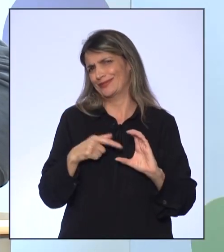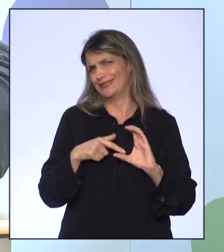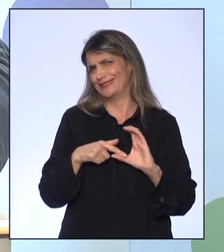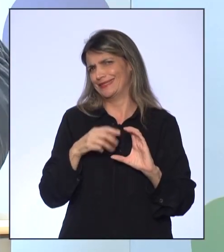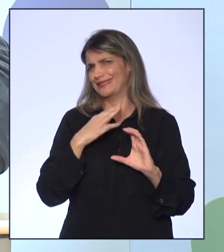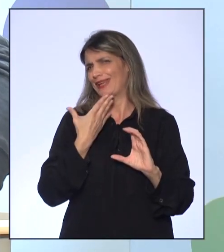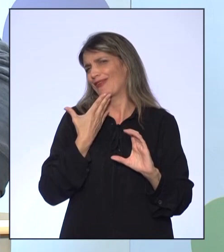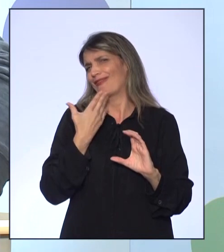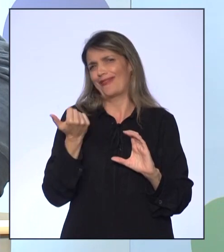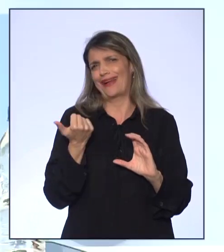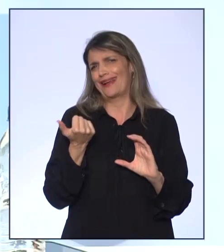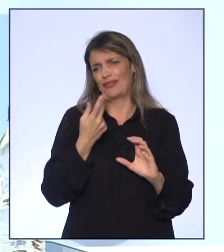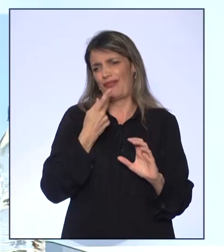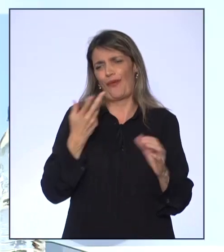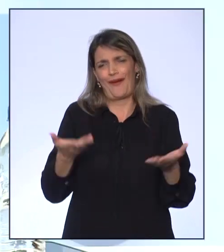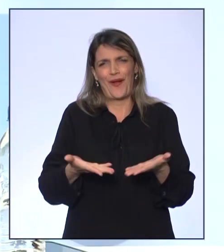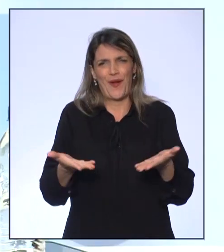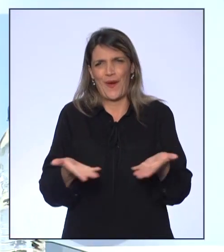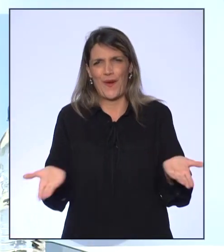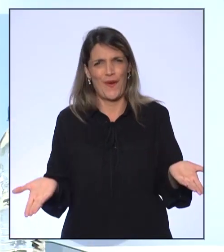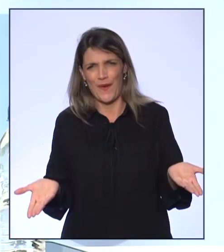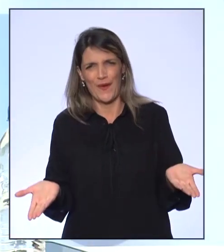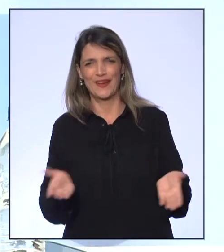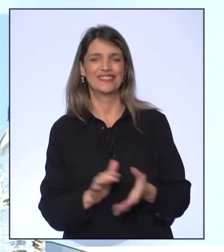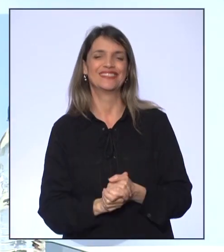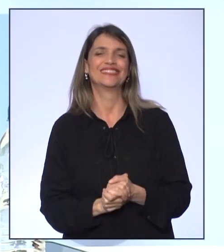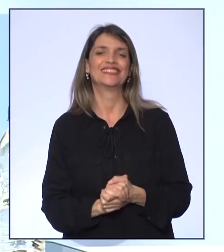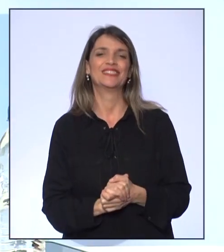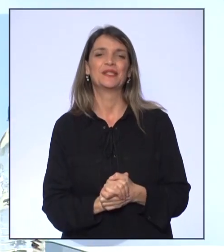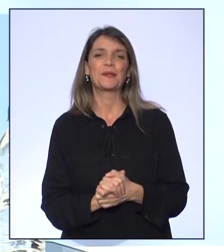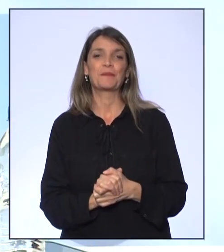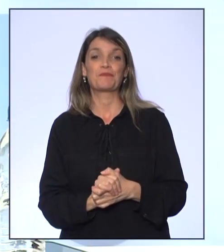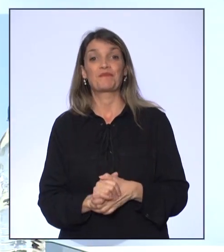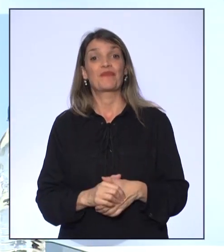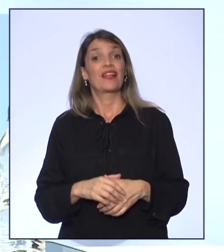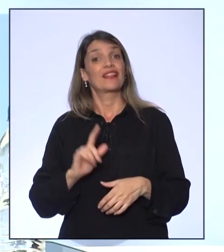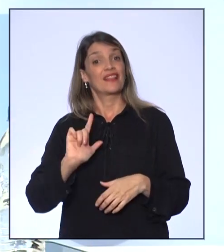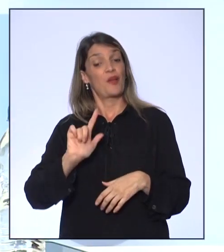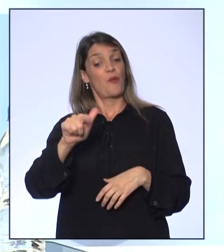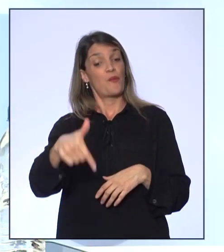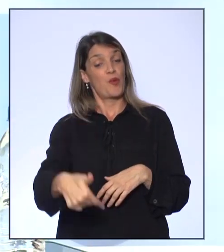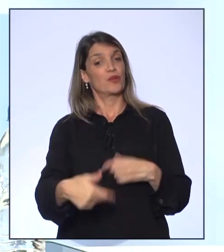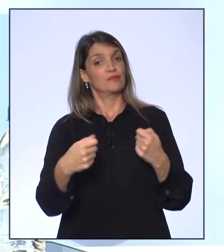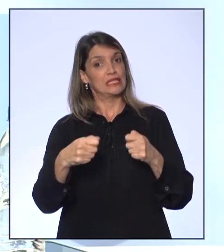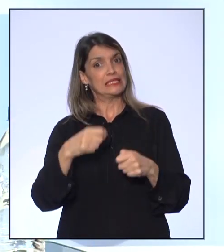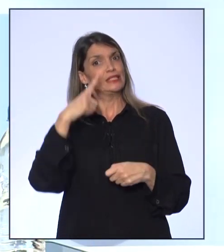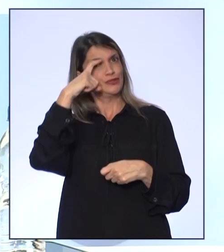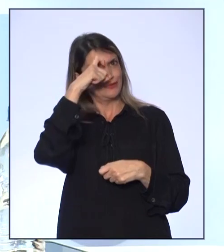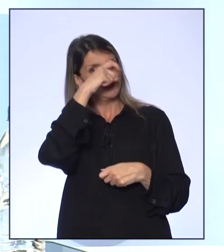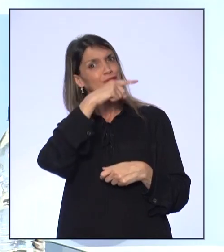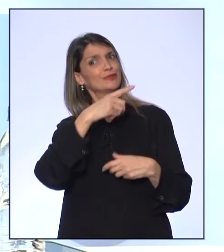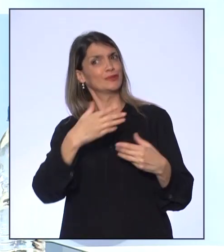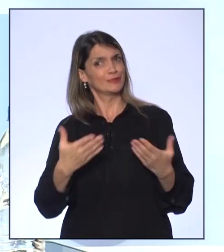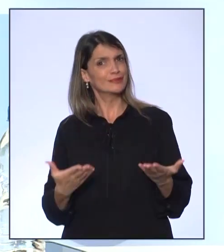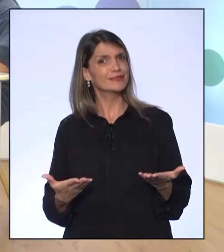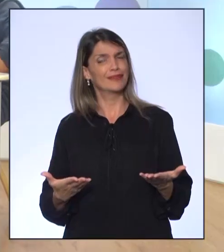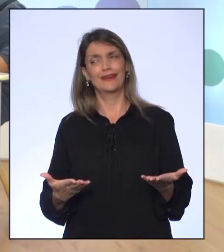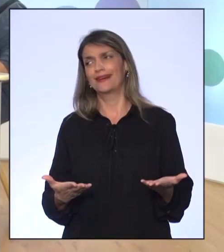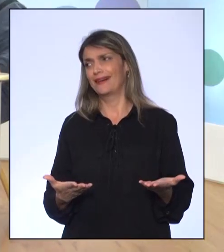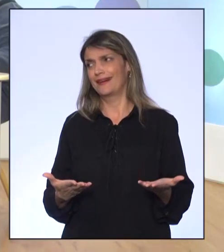fácil. Então... Acabou de falar. Eu acho que na próxima a gente tem que dar uma dificultada. O que o senhor